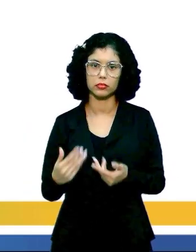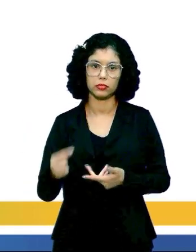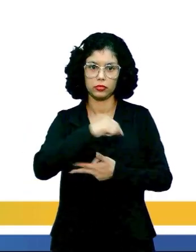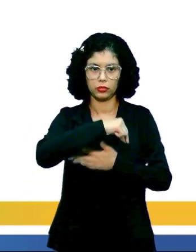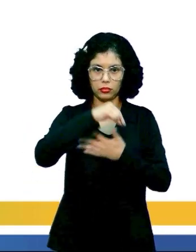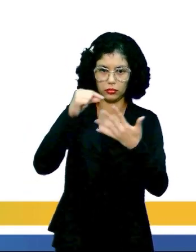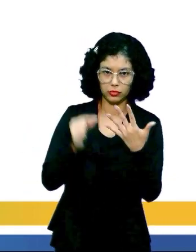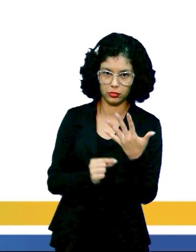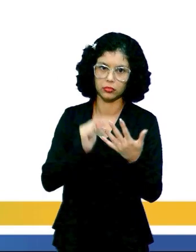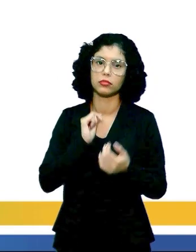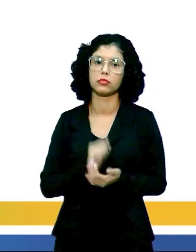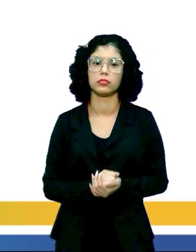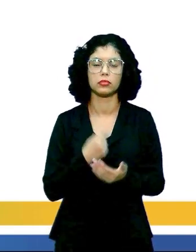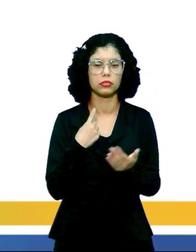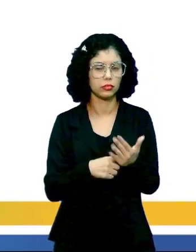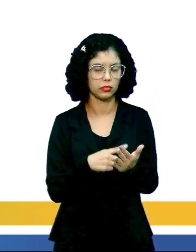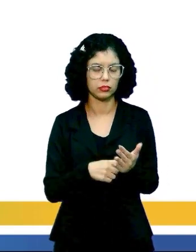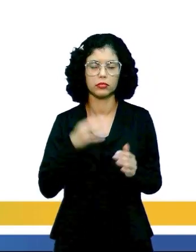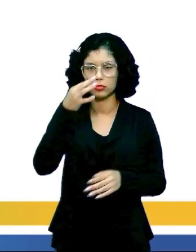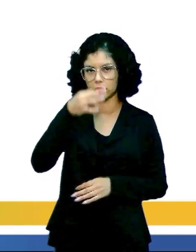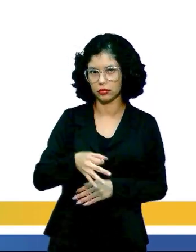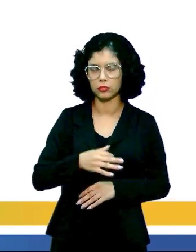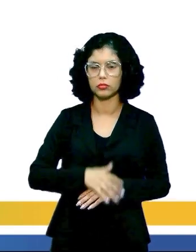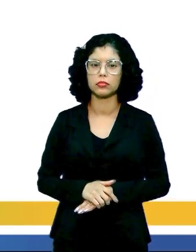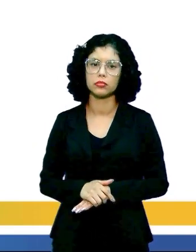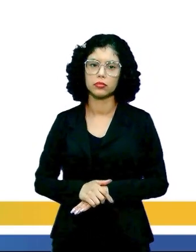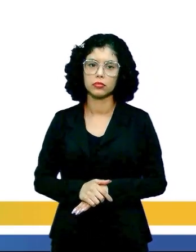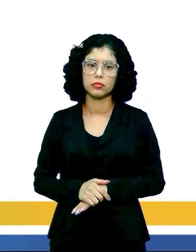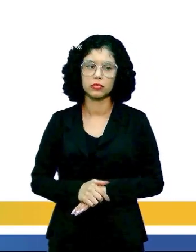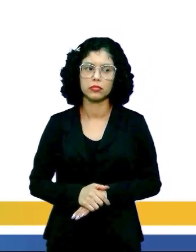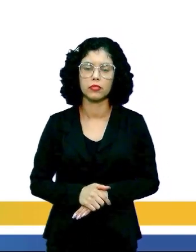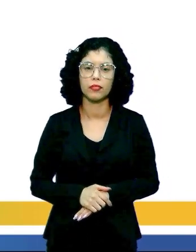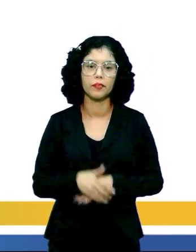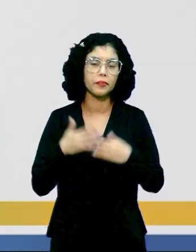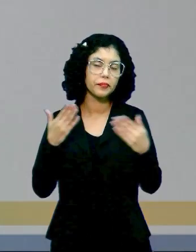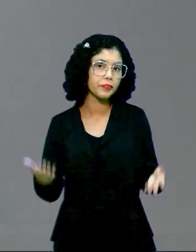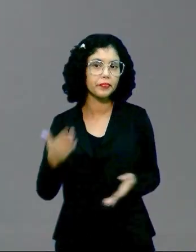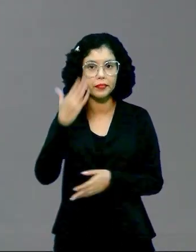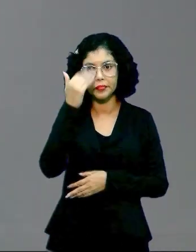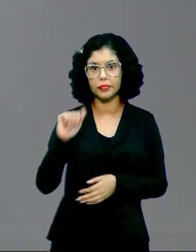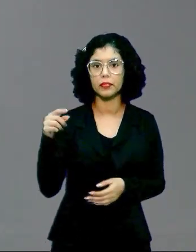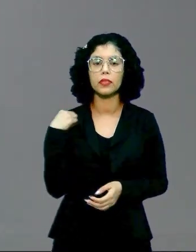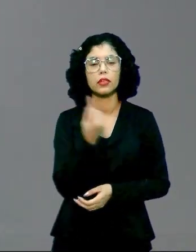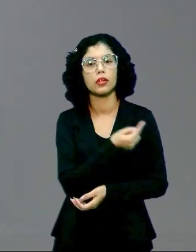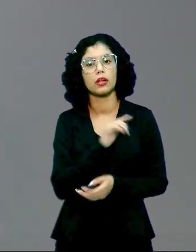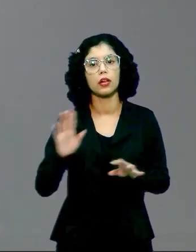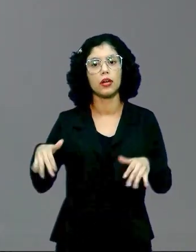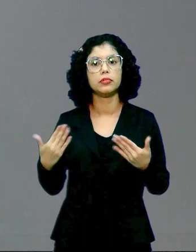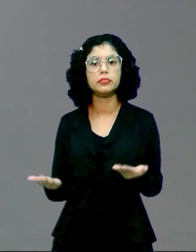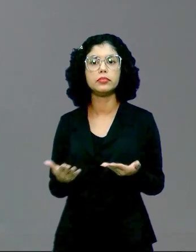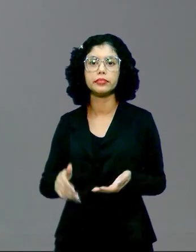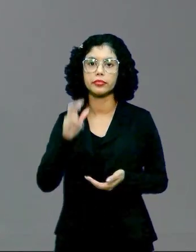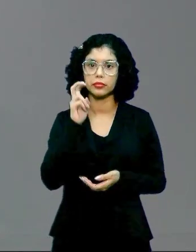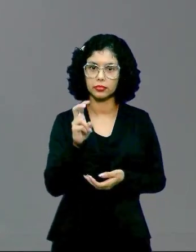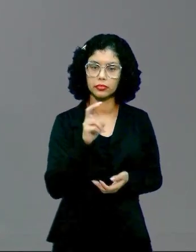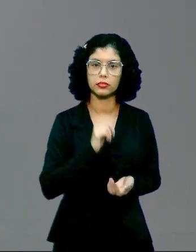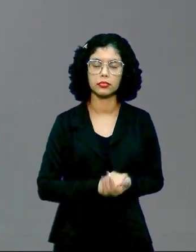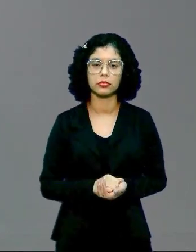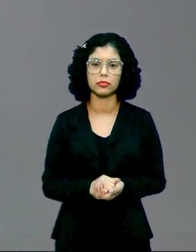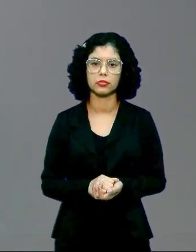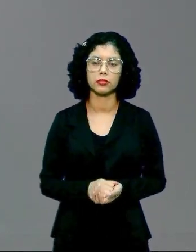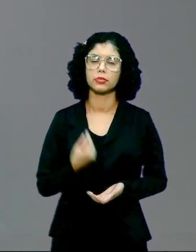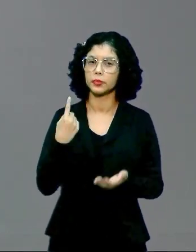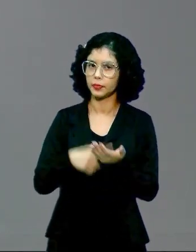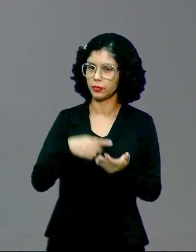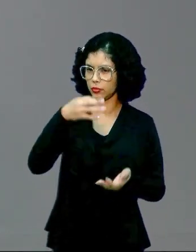dos postulados de Dalton ainda é considerado correto? Então essa questão, ela quer saber da gente qual daqueles 5 postulados ele